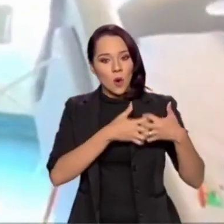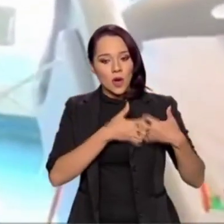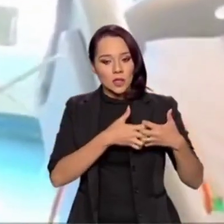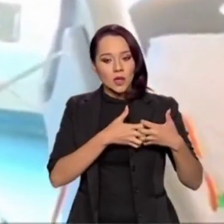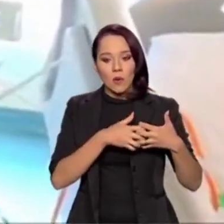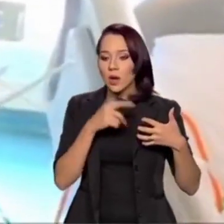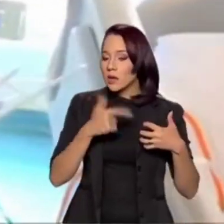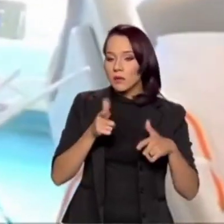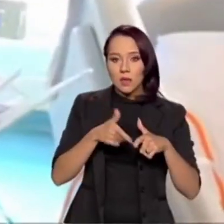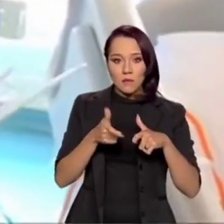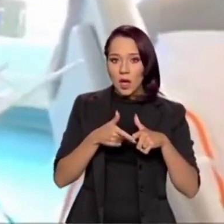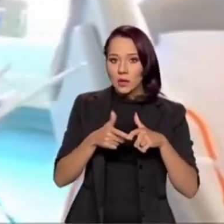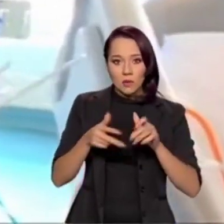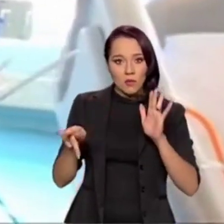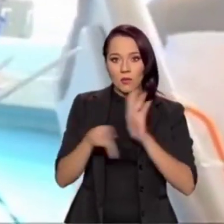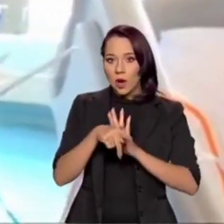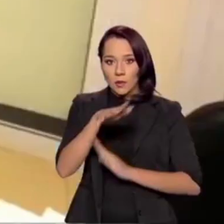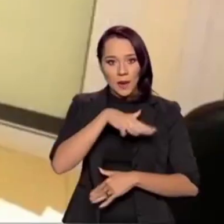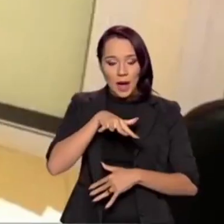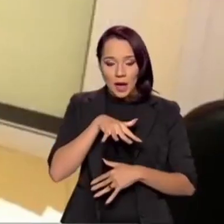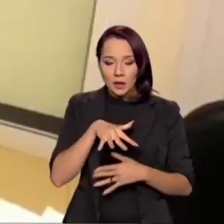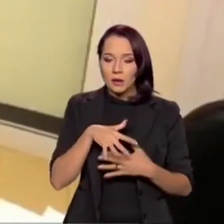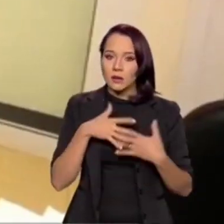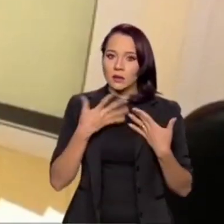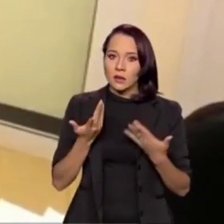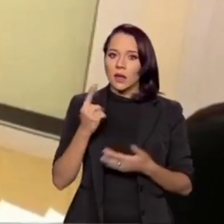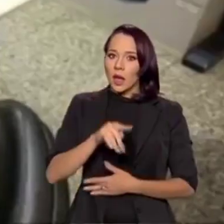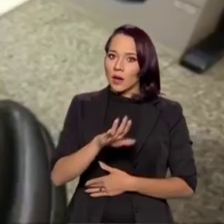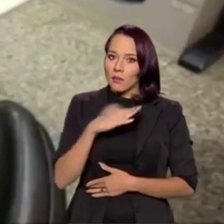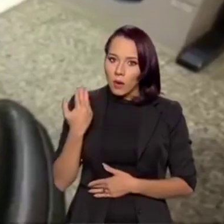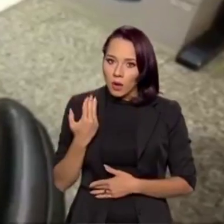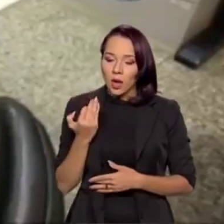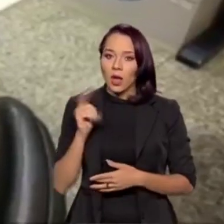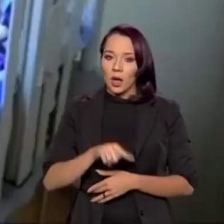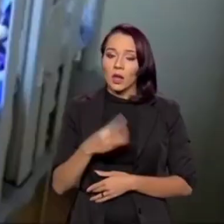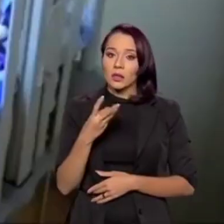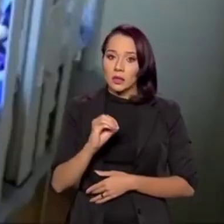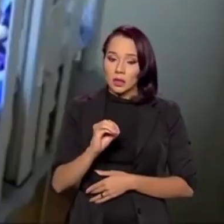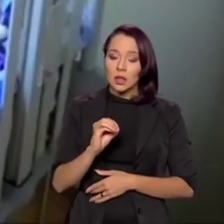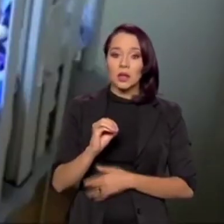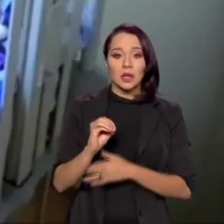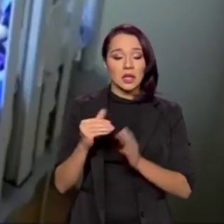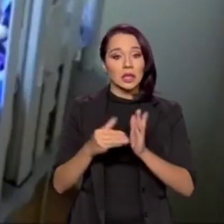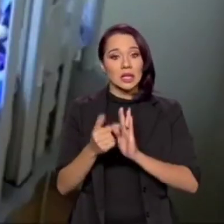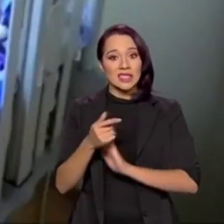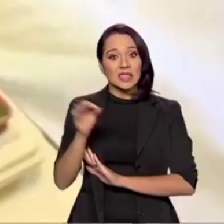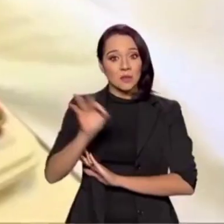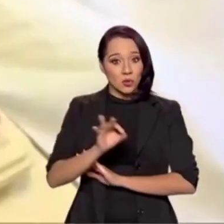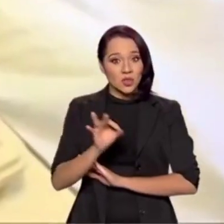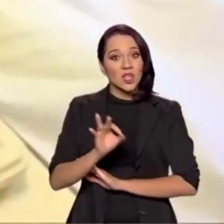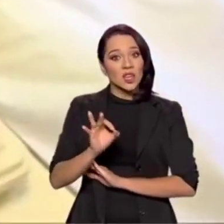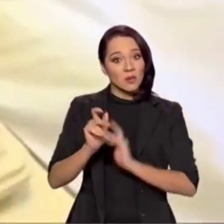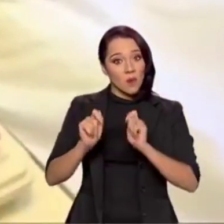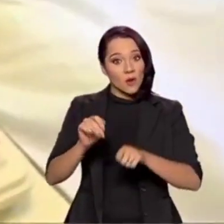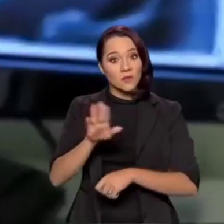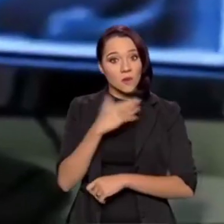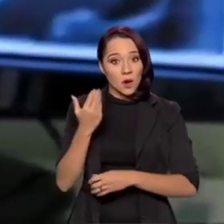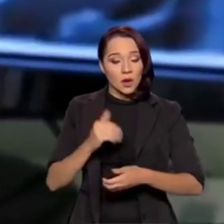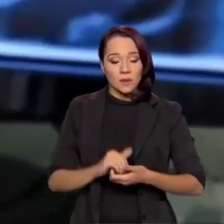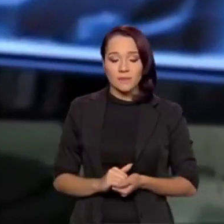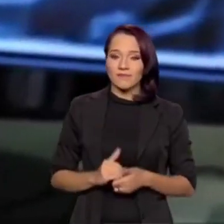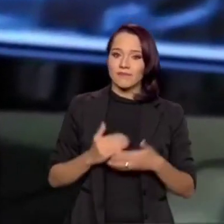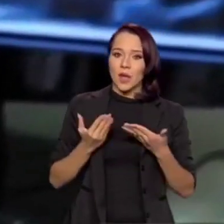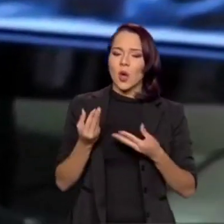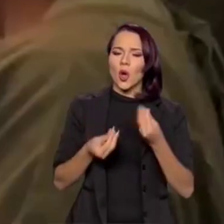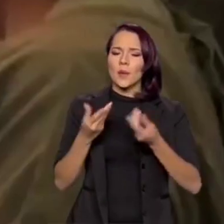não tem um médico especialista no local, a chance de óbito dele é de 30% a podendo chegar a 70%. E como que a